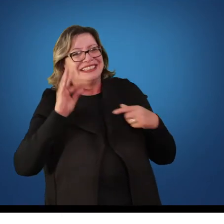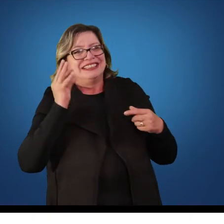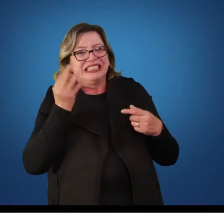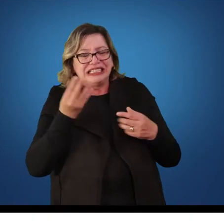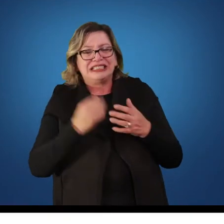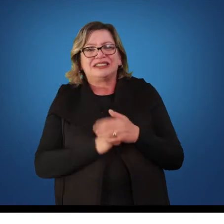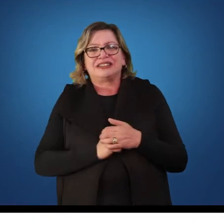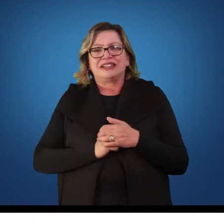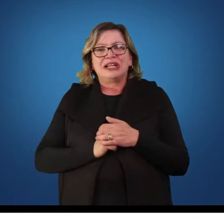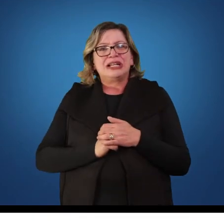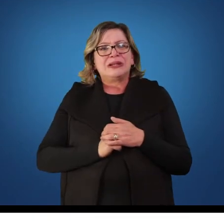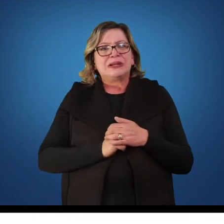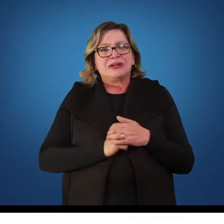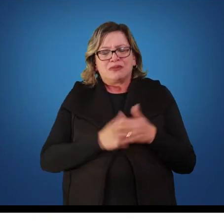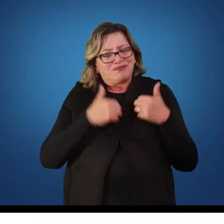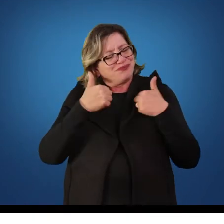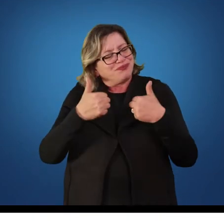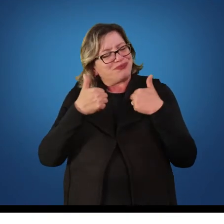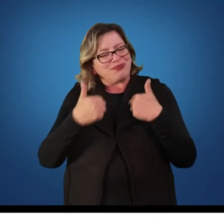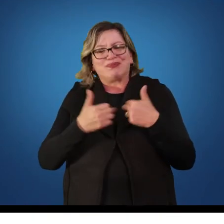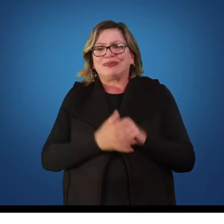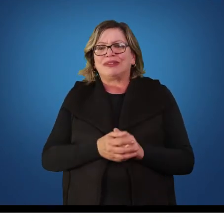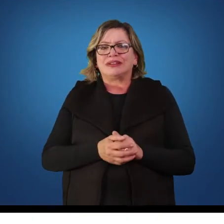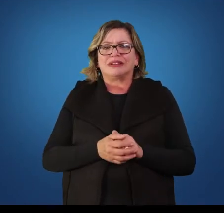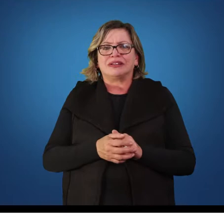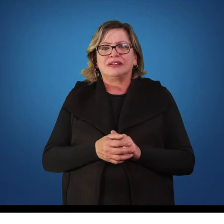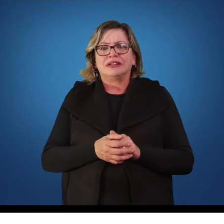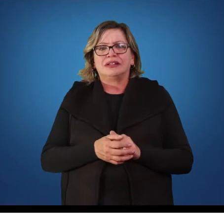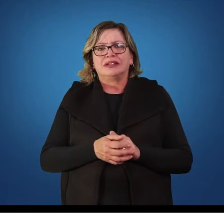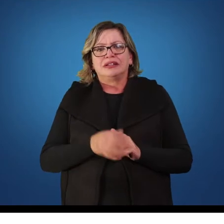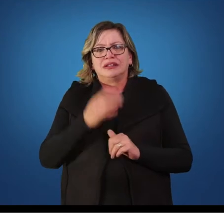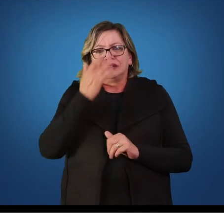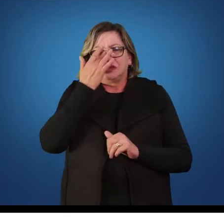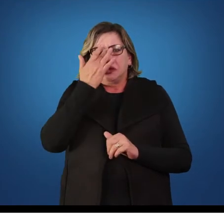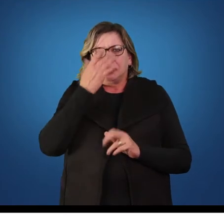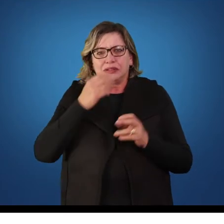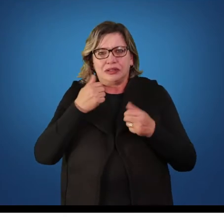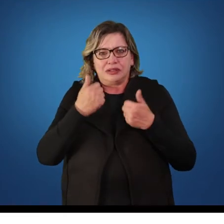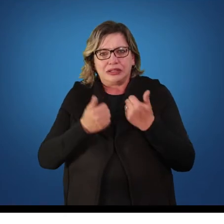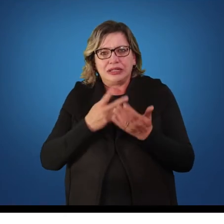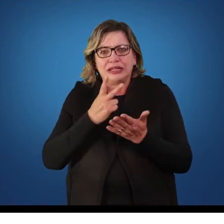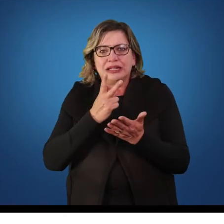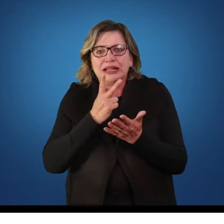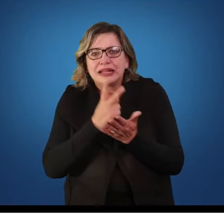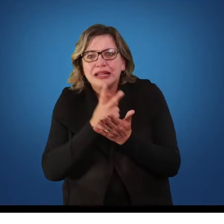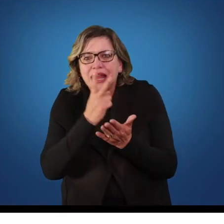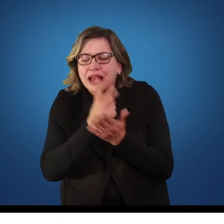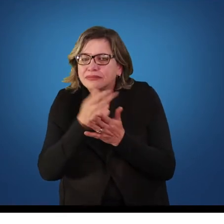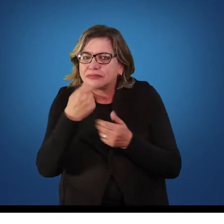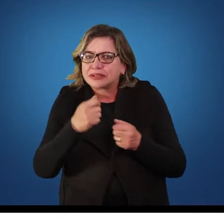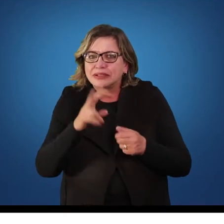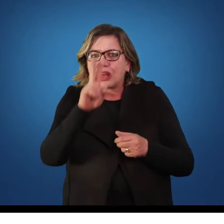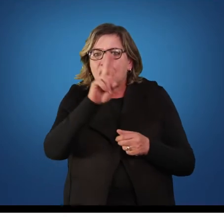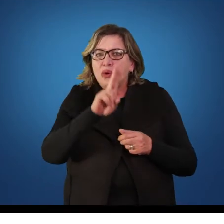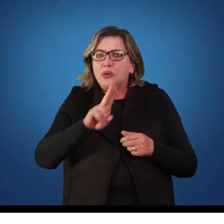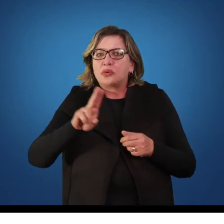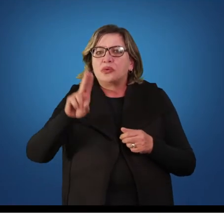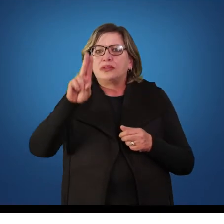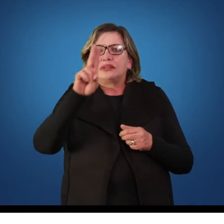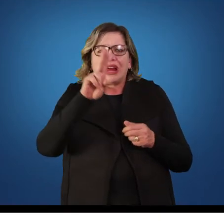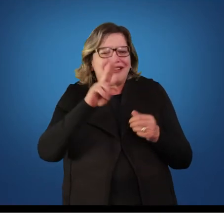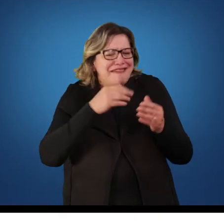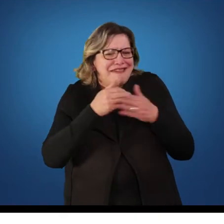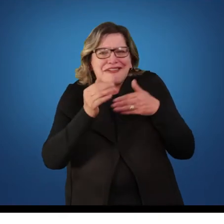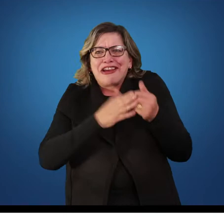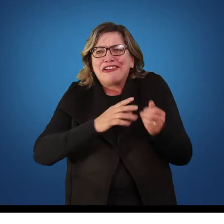ai ai mas tudo bem é tentam sempre utilizando o data de nascimento qualquer